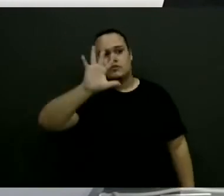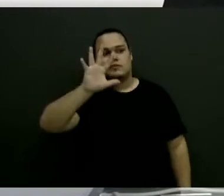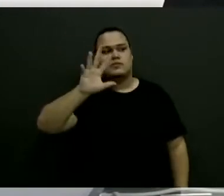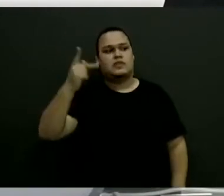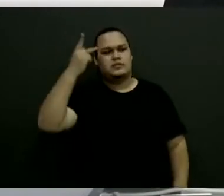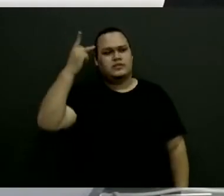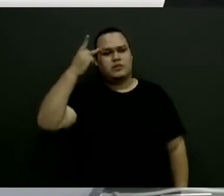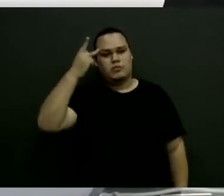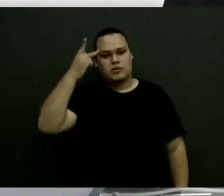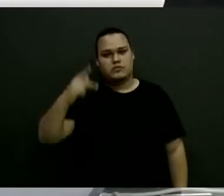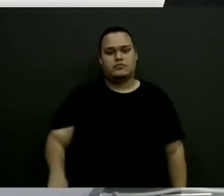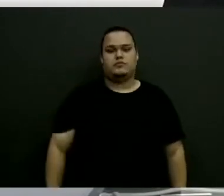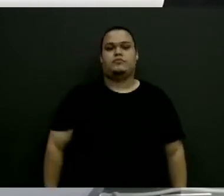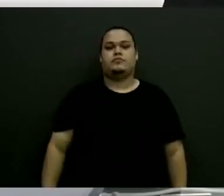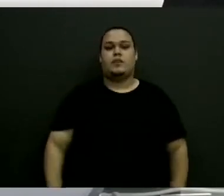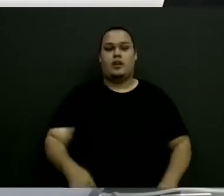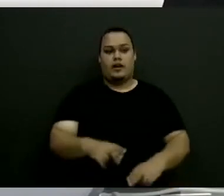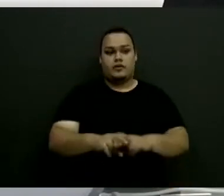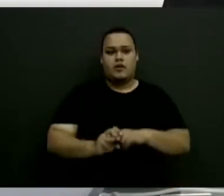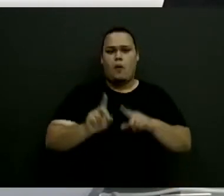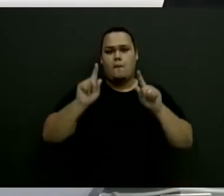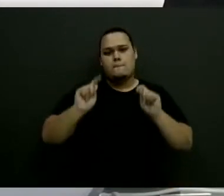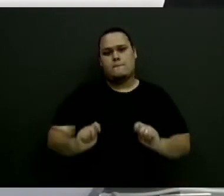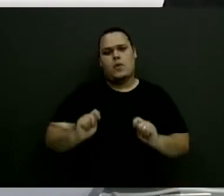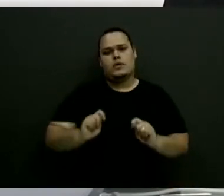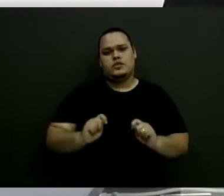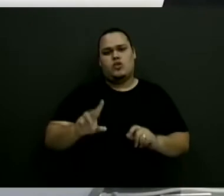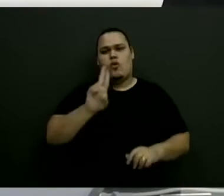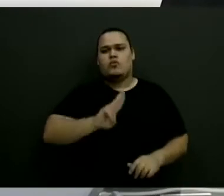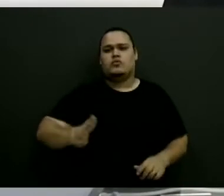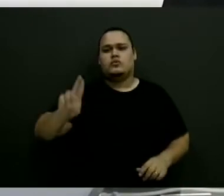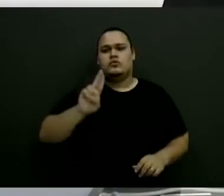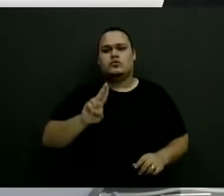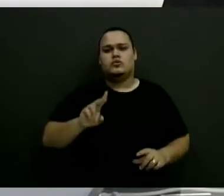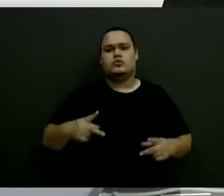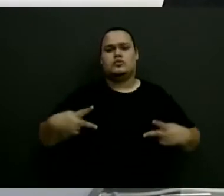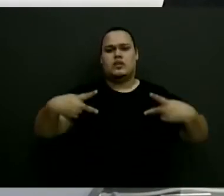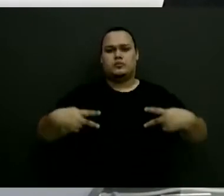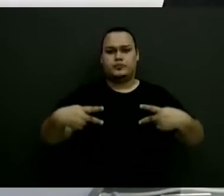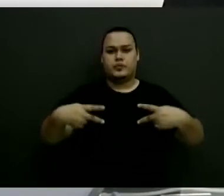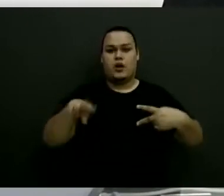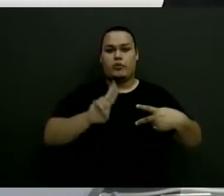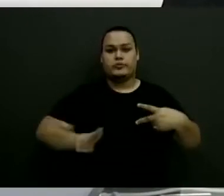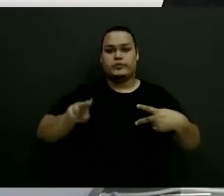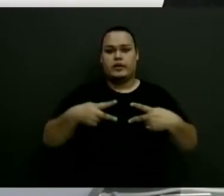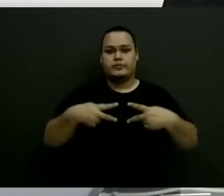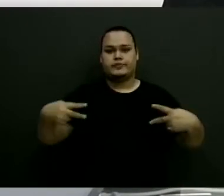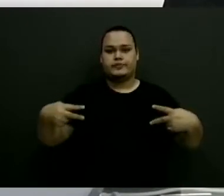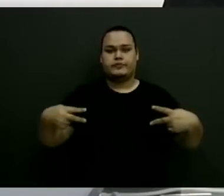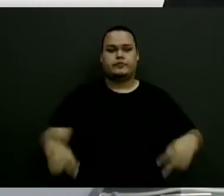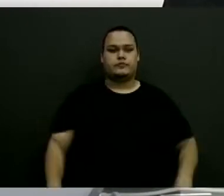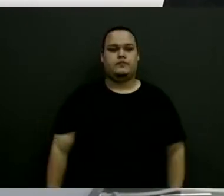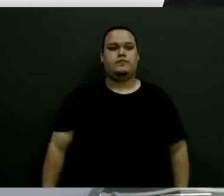link para você, você coloca no, sobe no Google Drive para a gente e os nossos coordenadores terão acesso a esses materiais.